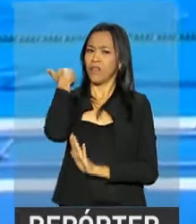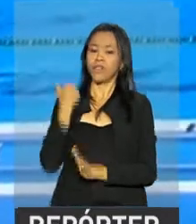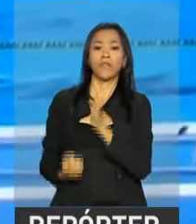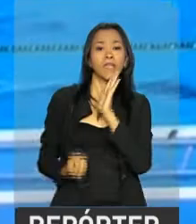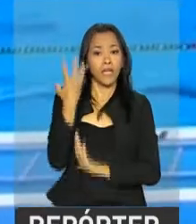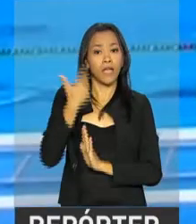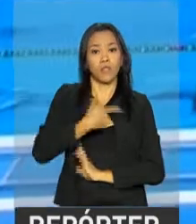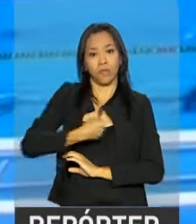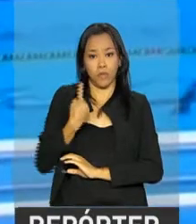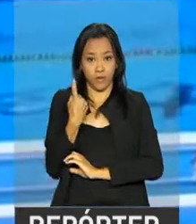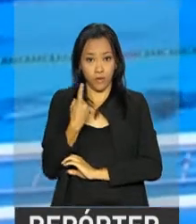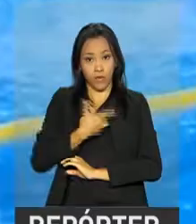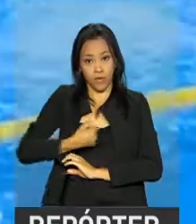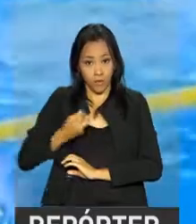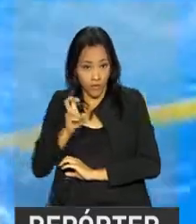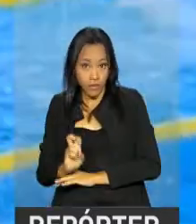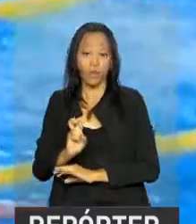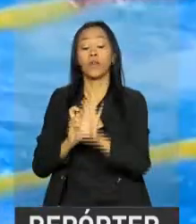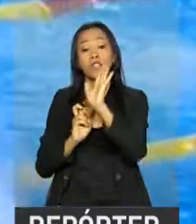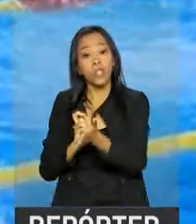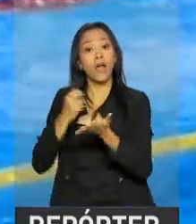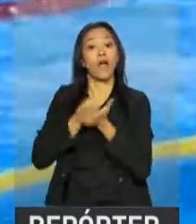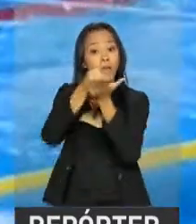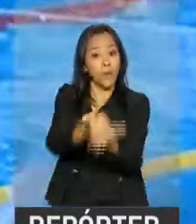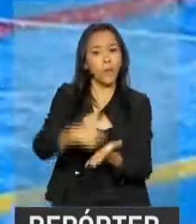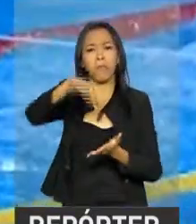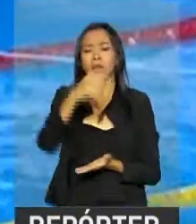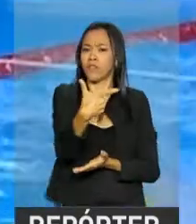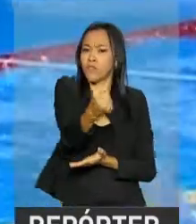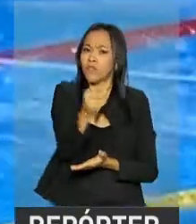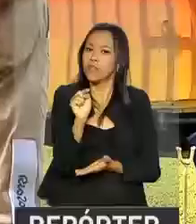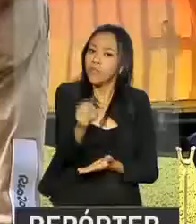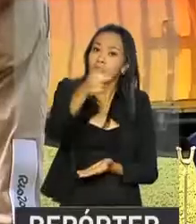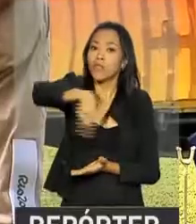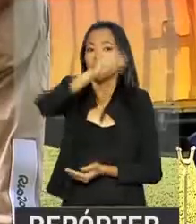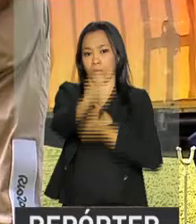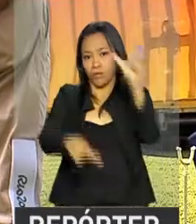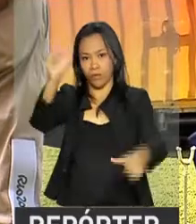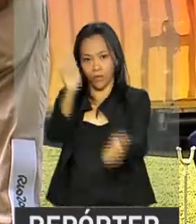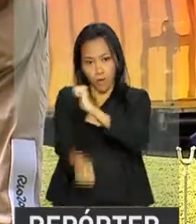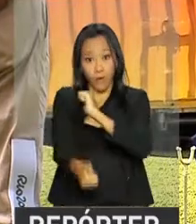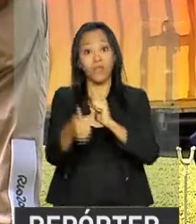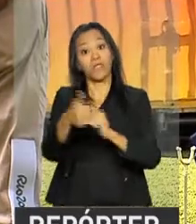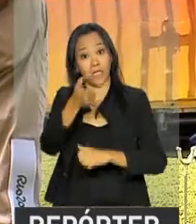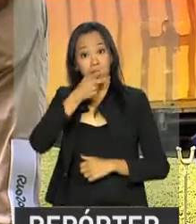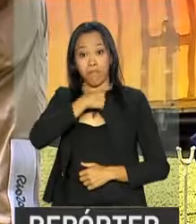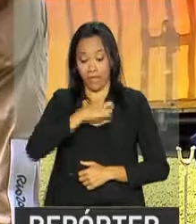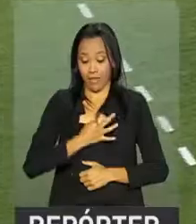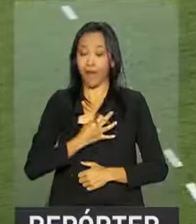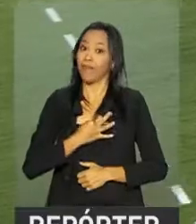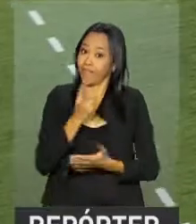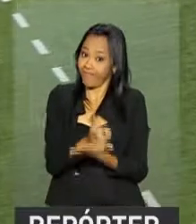em 2005, o programa já patrocinou mais de 20 mil atletas brasileiros e o retorno em medalhas sempre